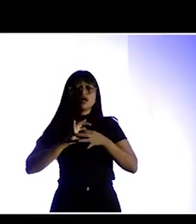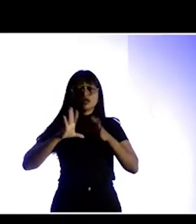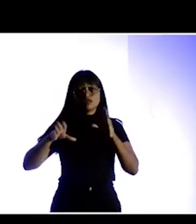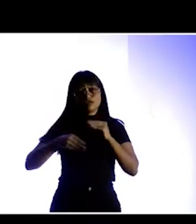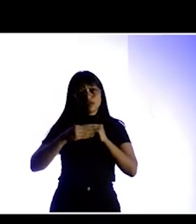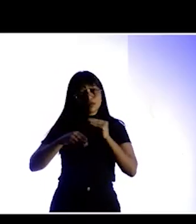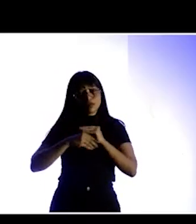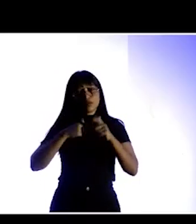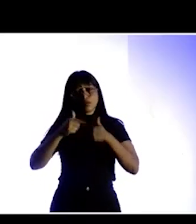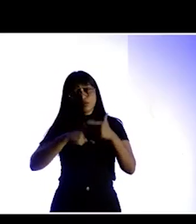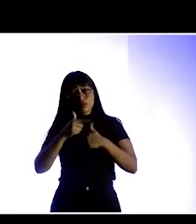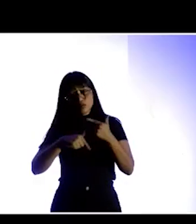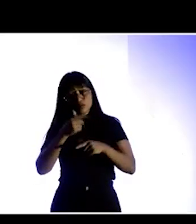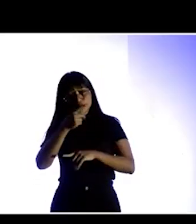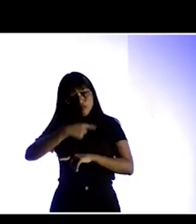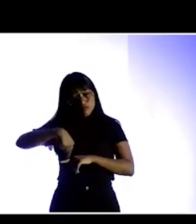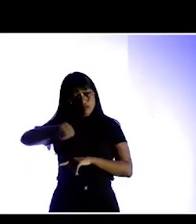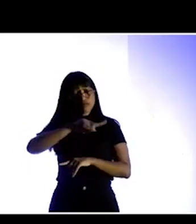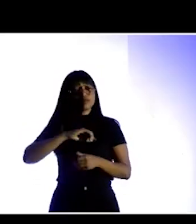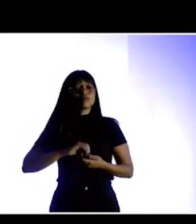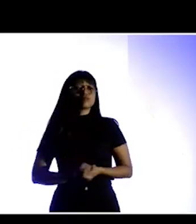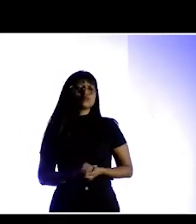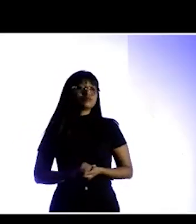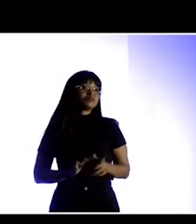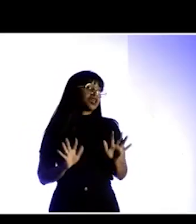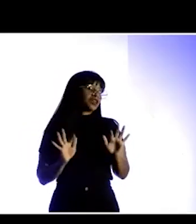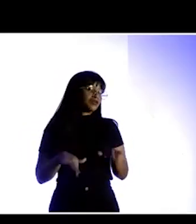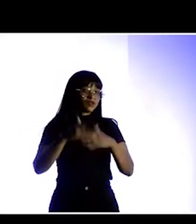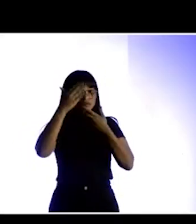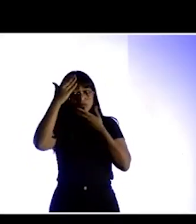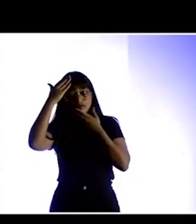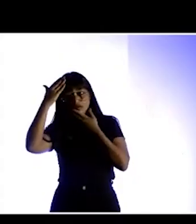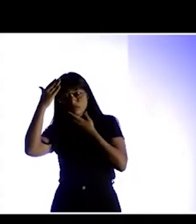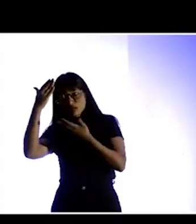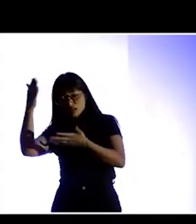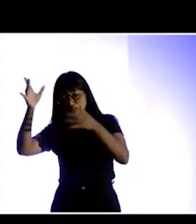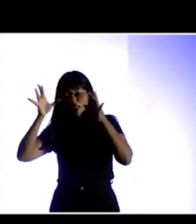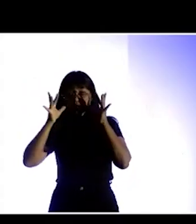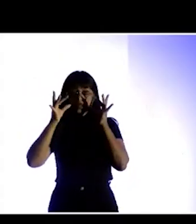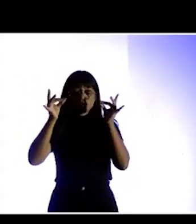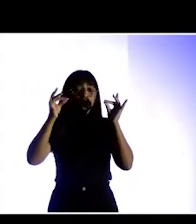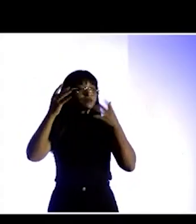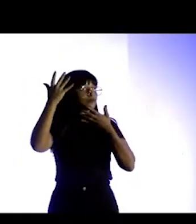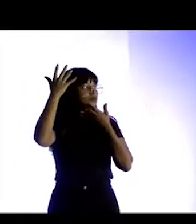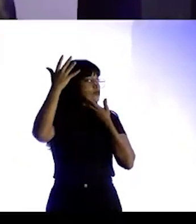dos colegas. E é isso, pessoal. Muito obrigado aí pela atenção.